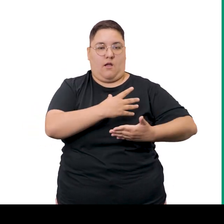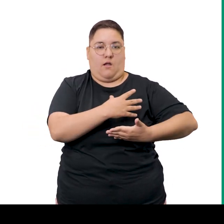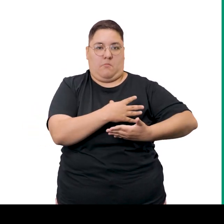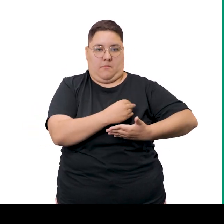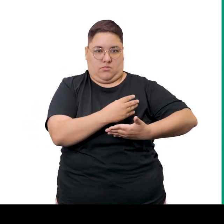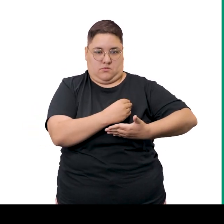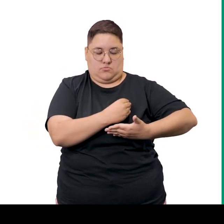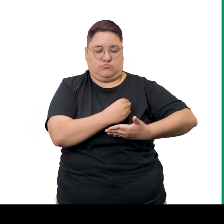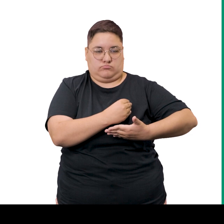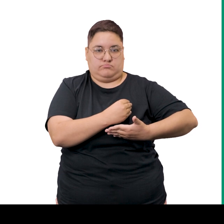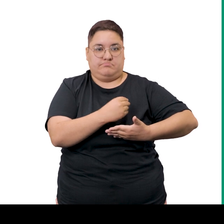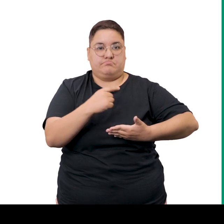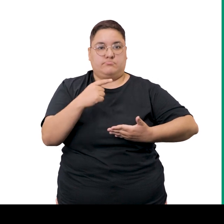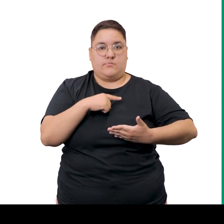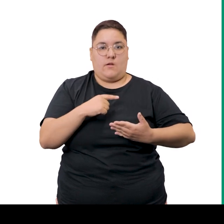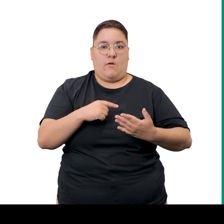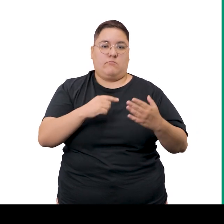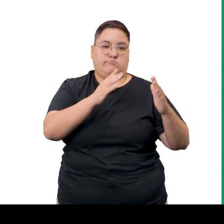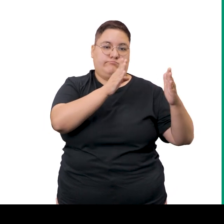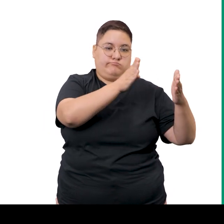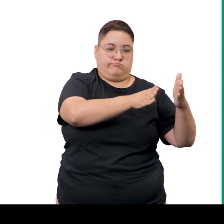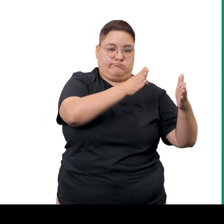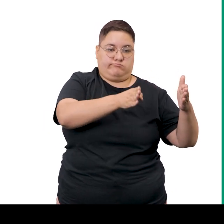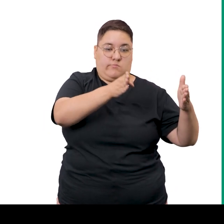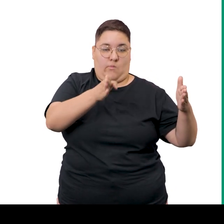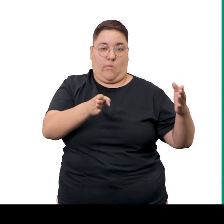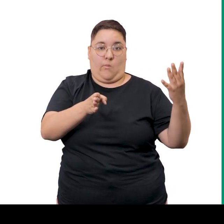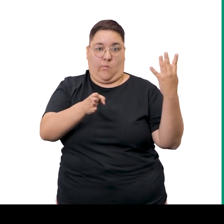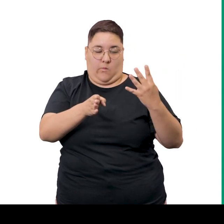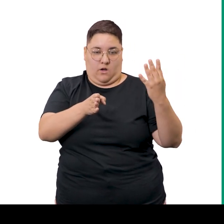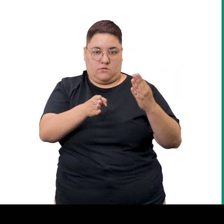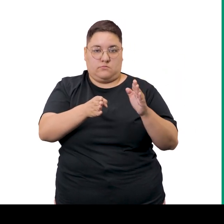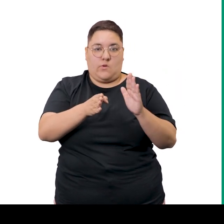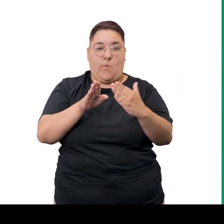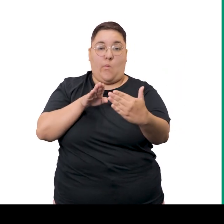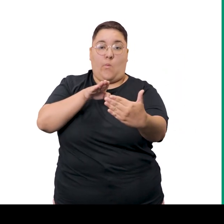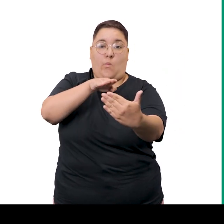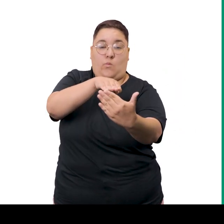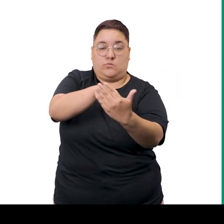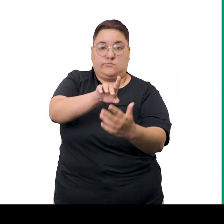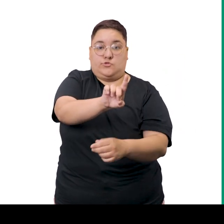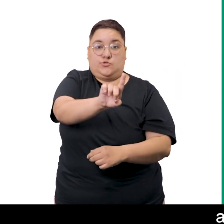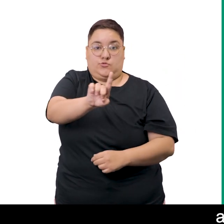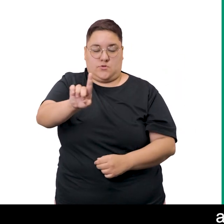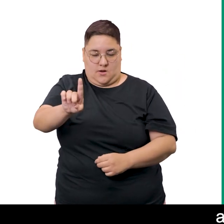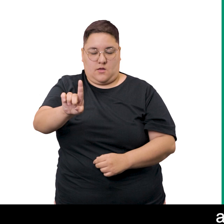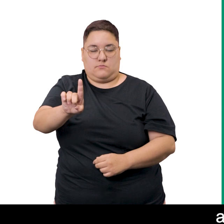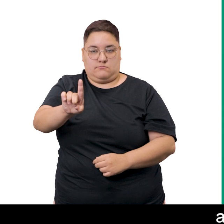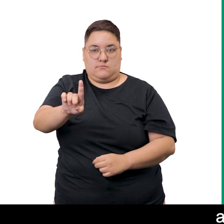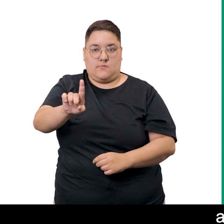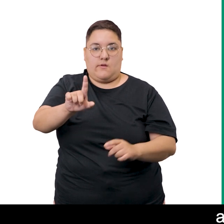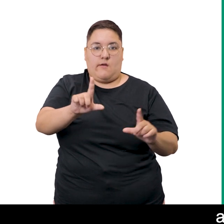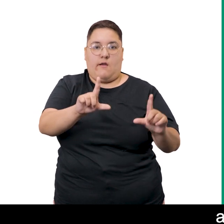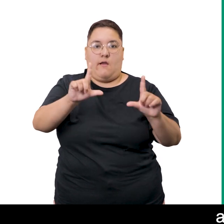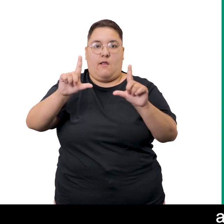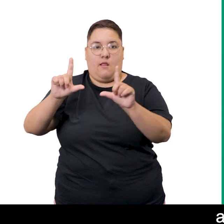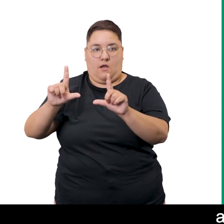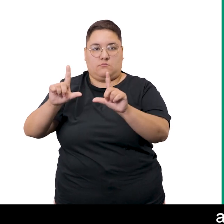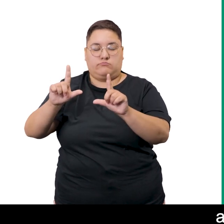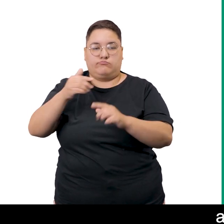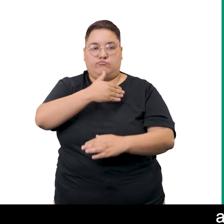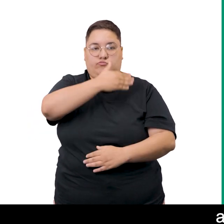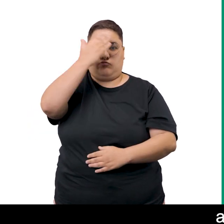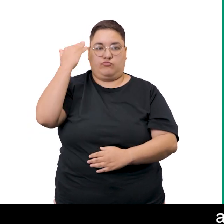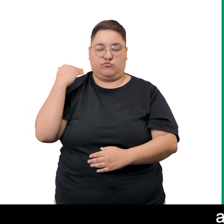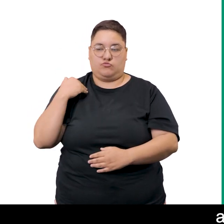Autorretrato Amamentando, que está na quarta fileira, no último cavalete à direita, ao lado da obra A Virgem